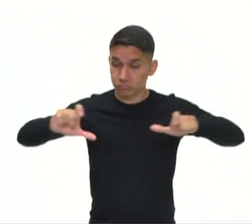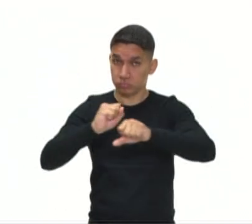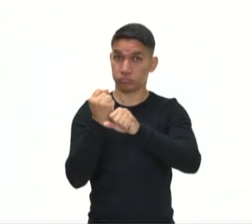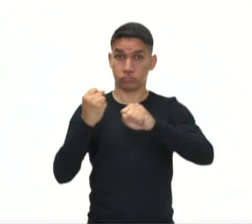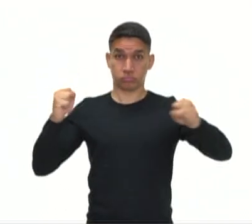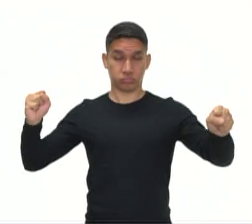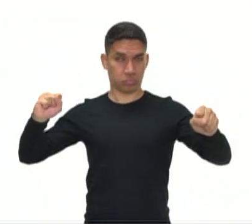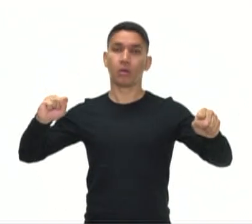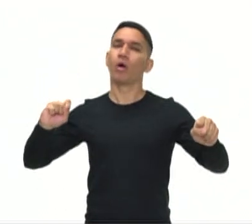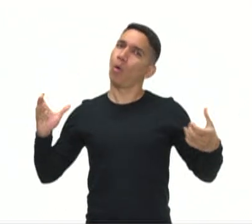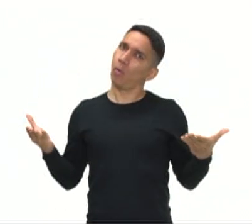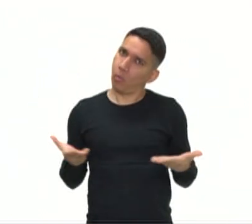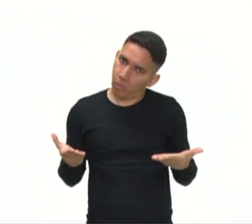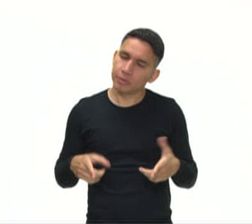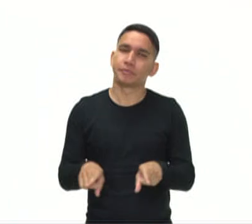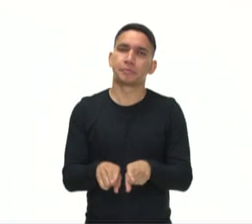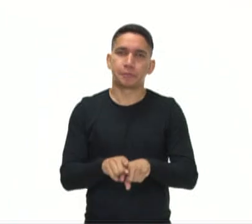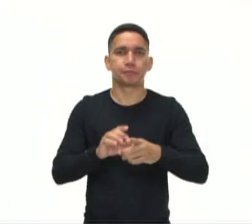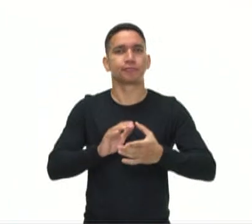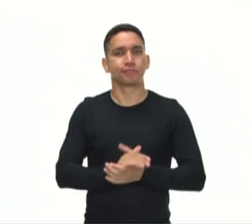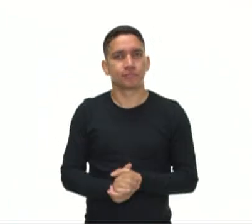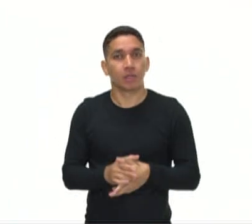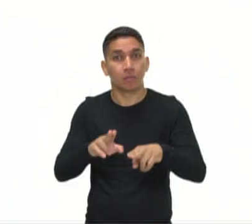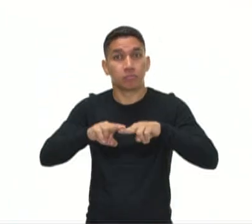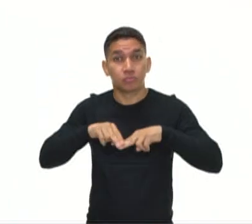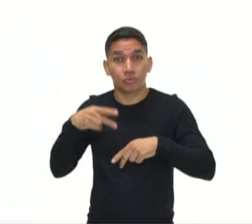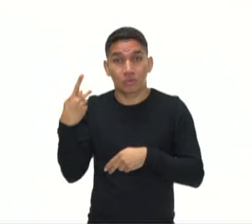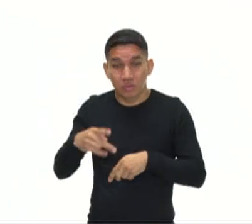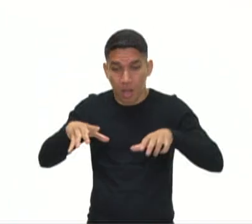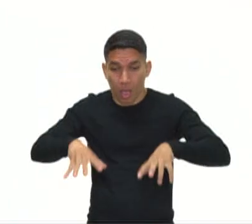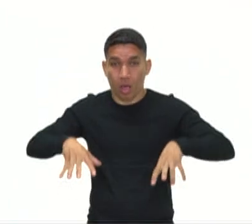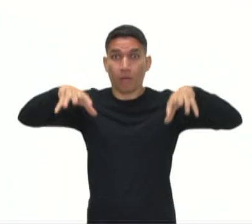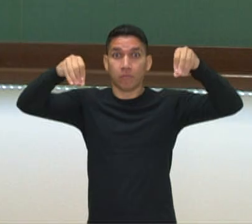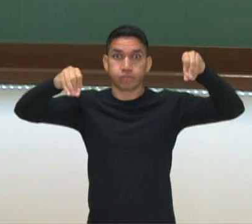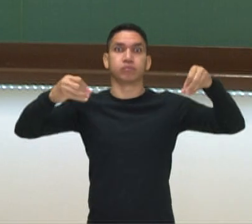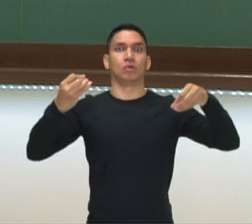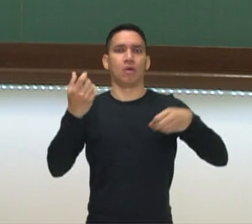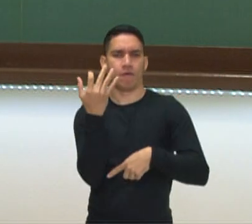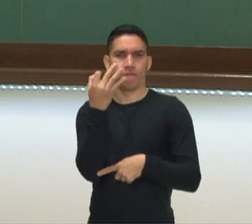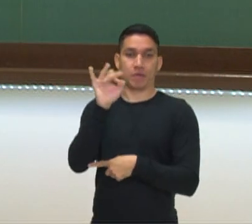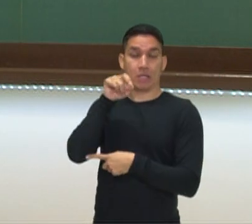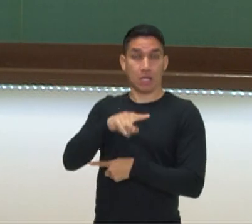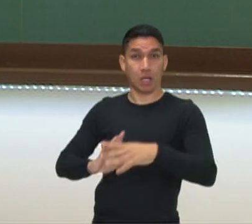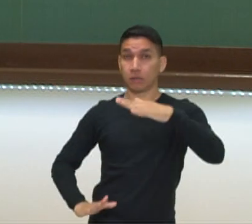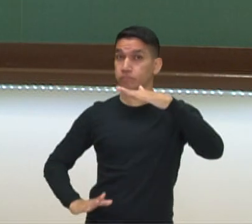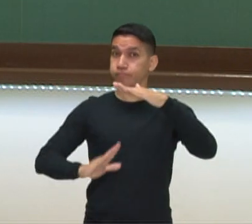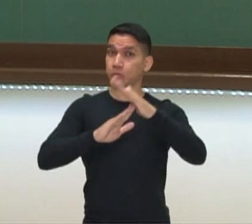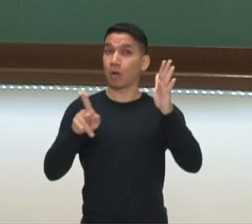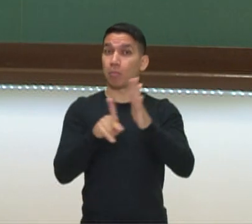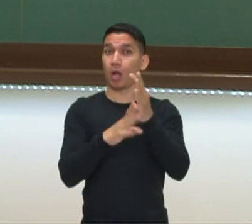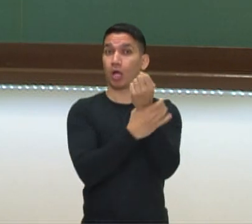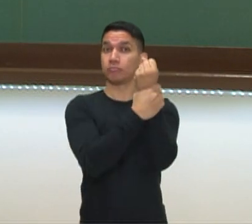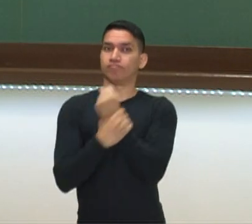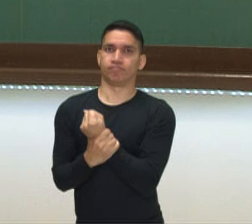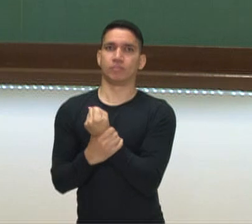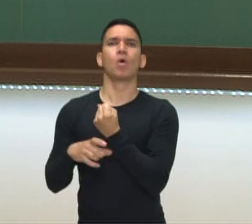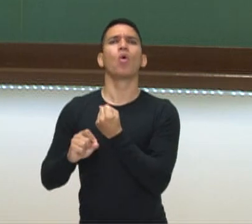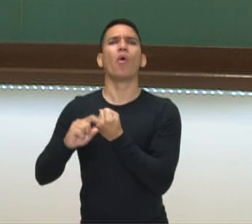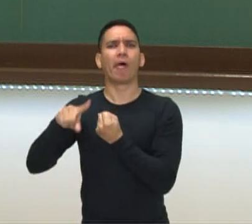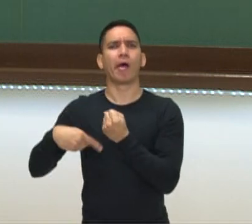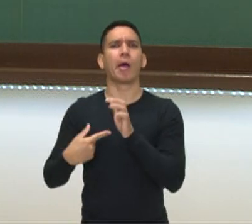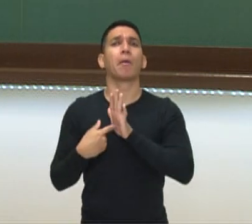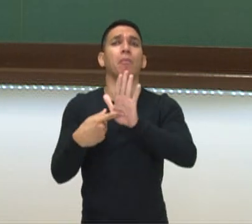da atualidade. Então, o Palácio de Versalhes, ele é o símbolo máximo do absolutismo, né? Ele